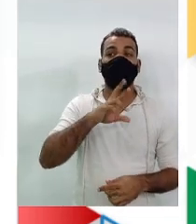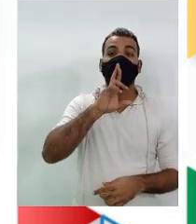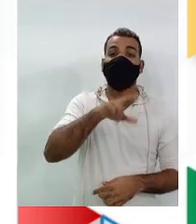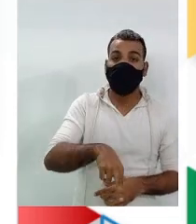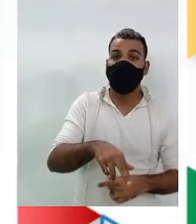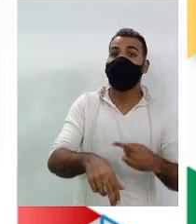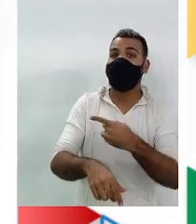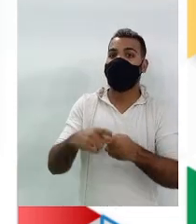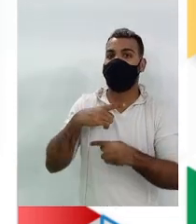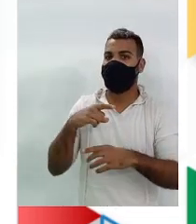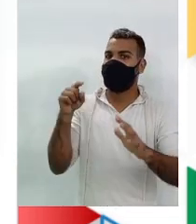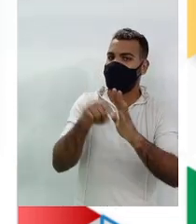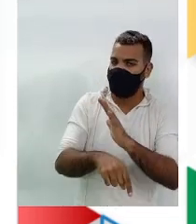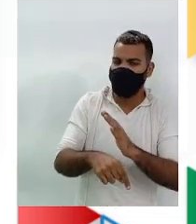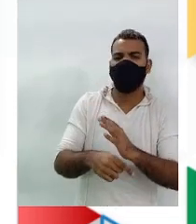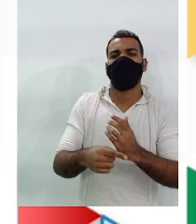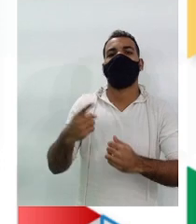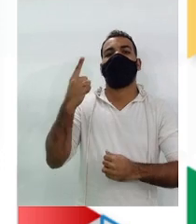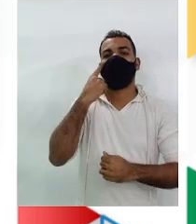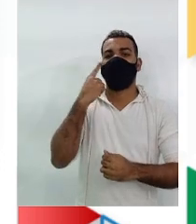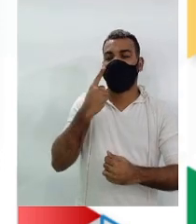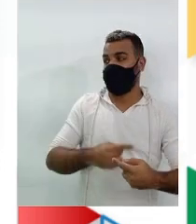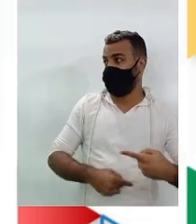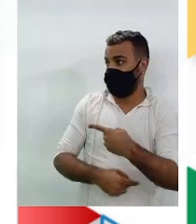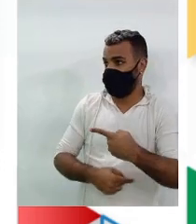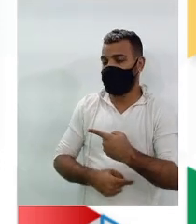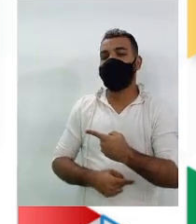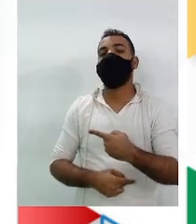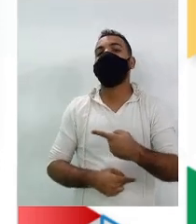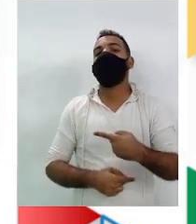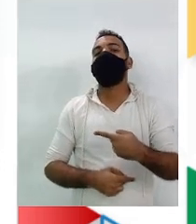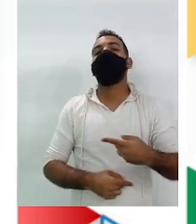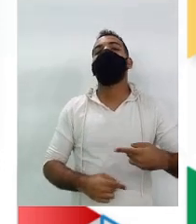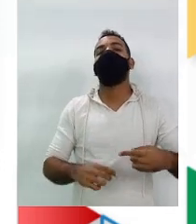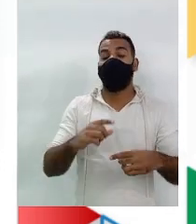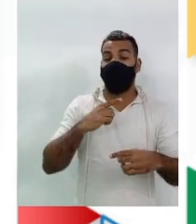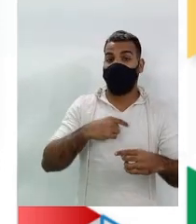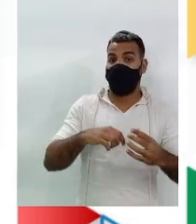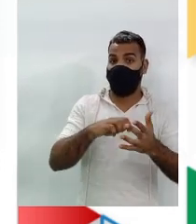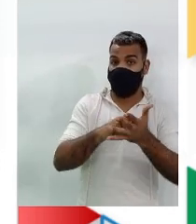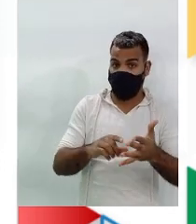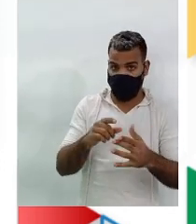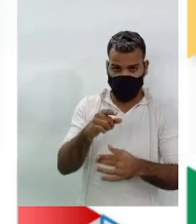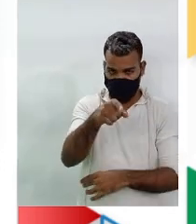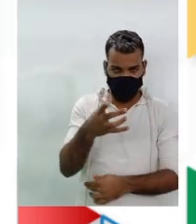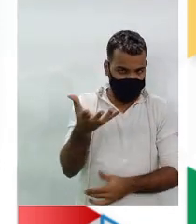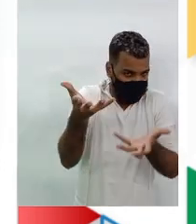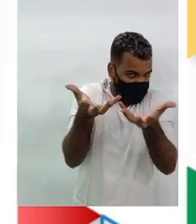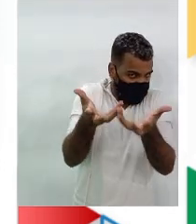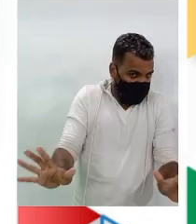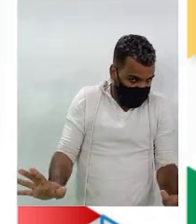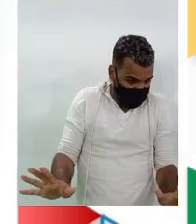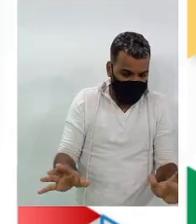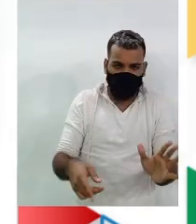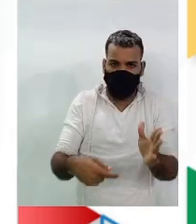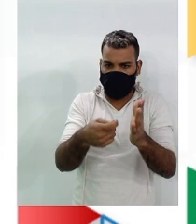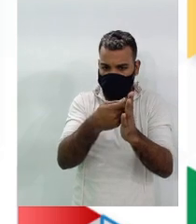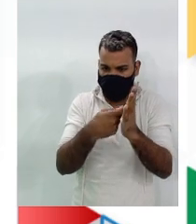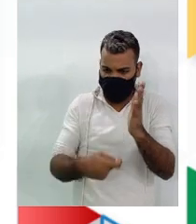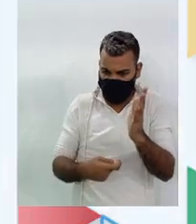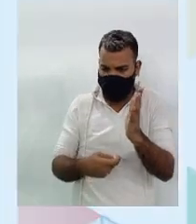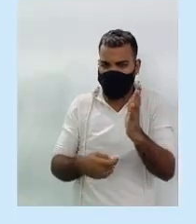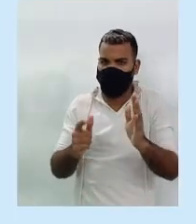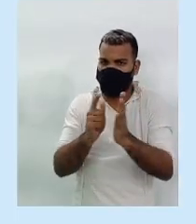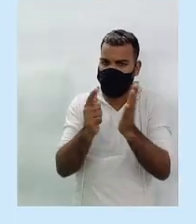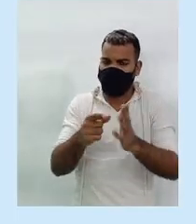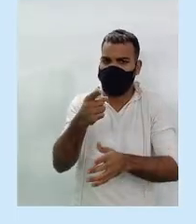para as seguintes perguntas. Vejam só aqui. Então aqui o exercício é para aqueles que não querem compor um texto